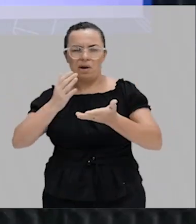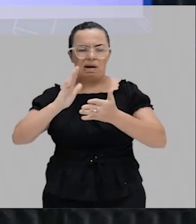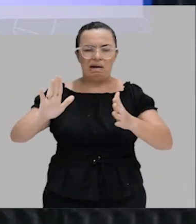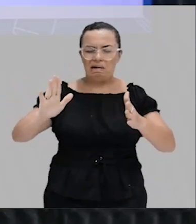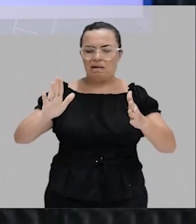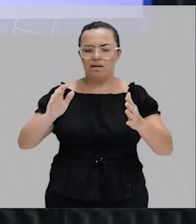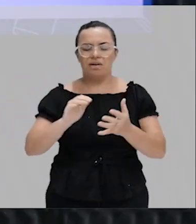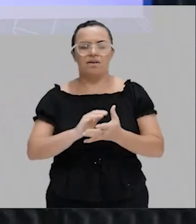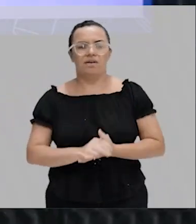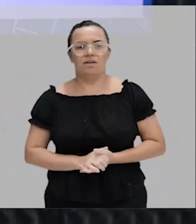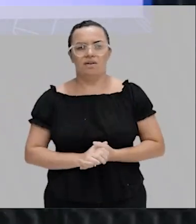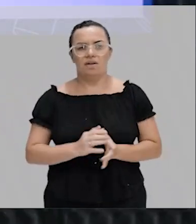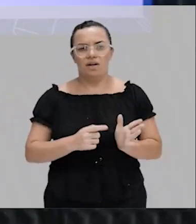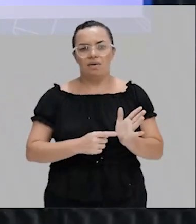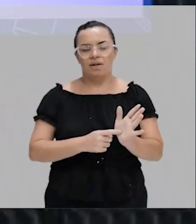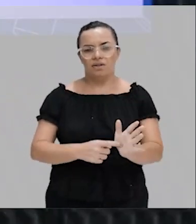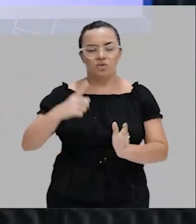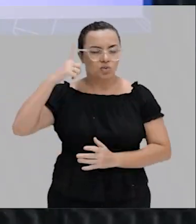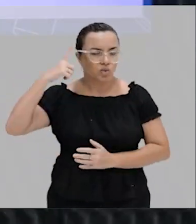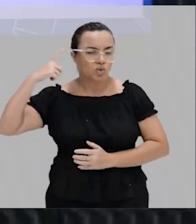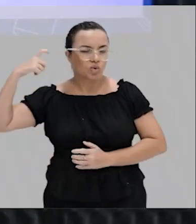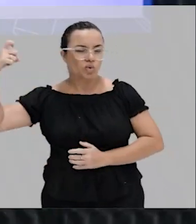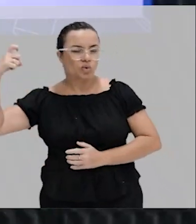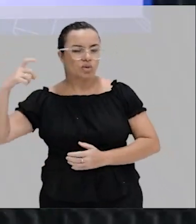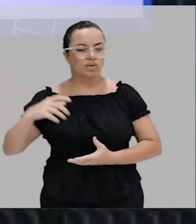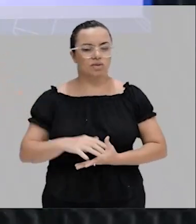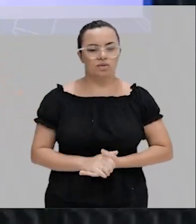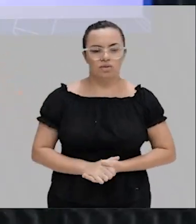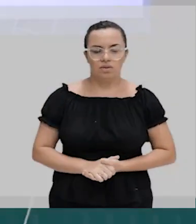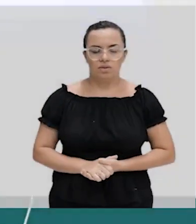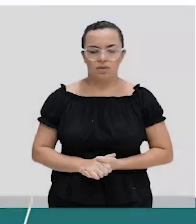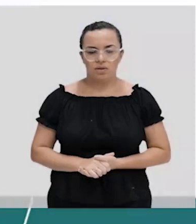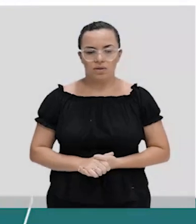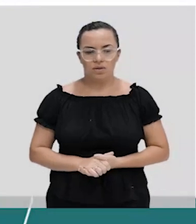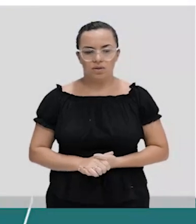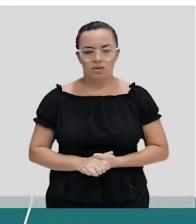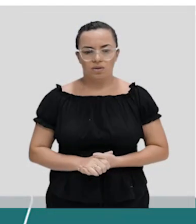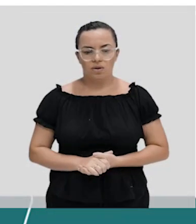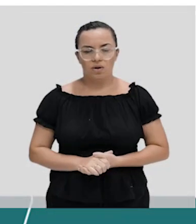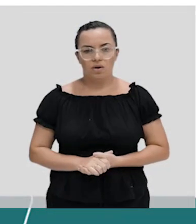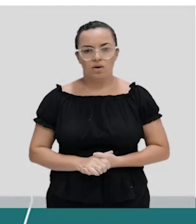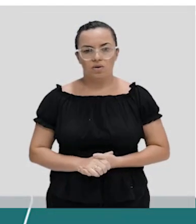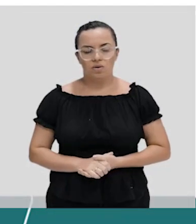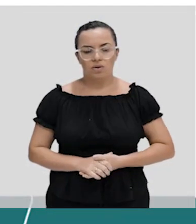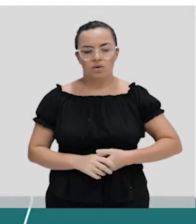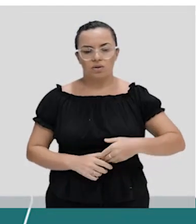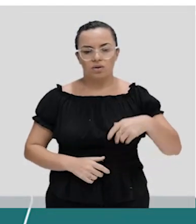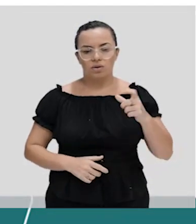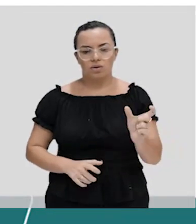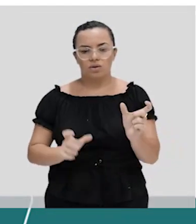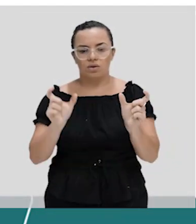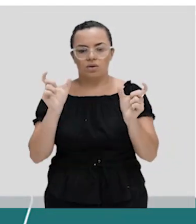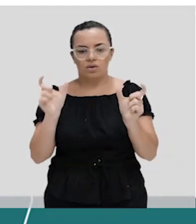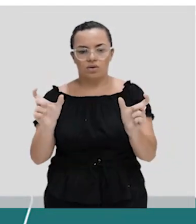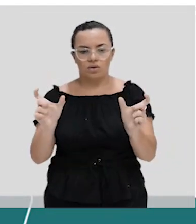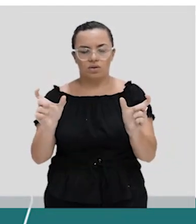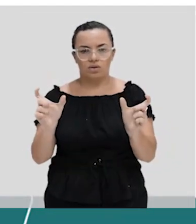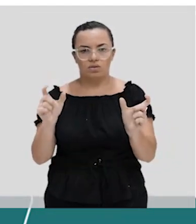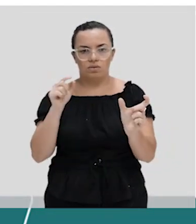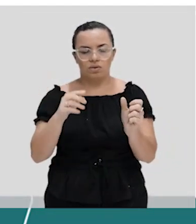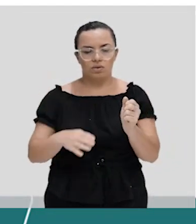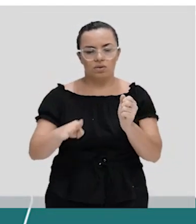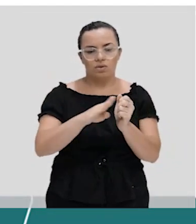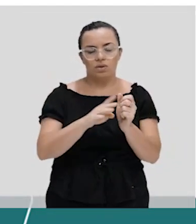essas representações dos sons. Quando nós temos substantivo, mais substantivo ligado por